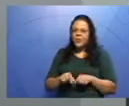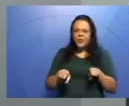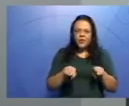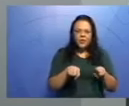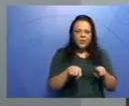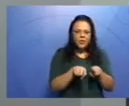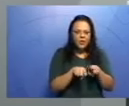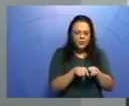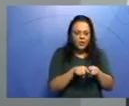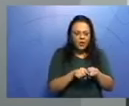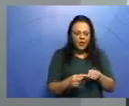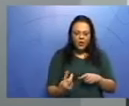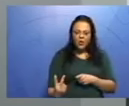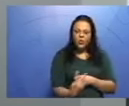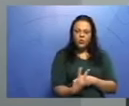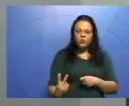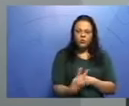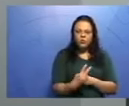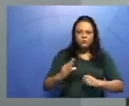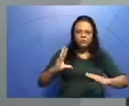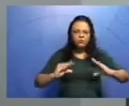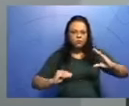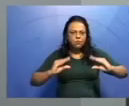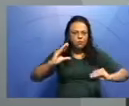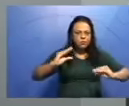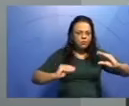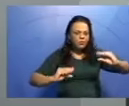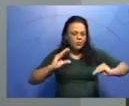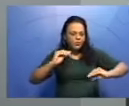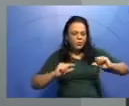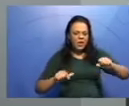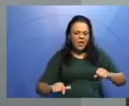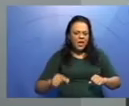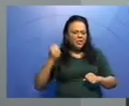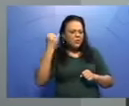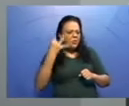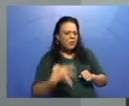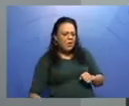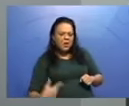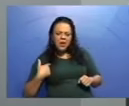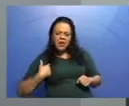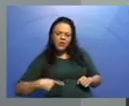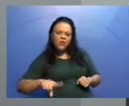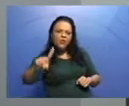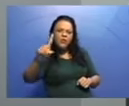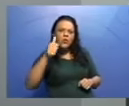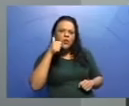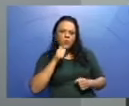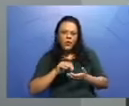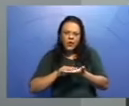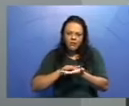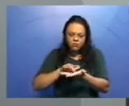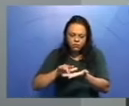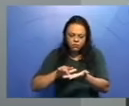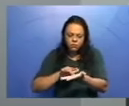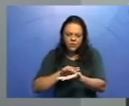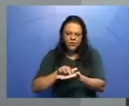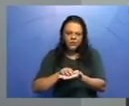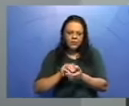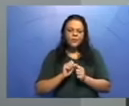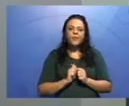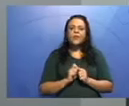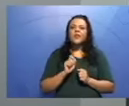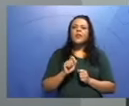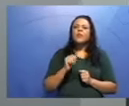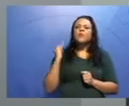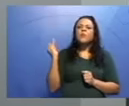E eles vão conversando, Rita falando que foi nessa cartomante. E outra coisa importante nesse